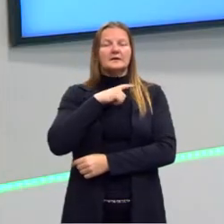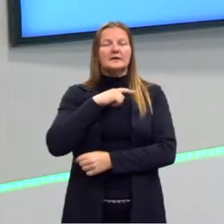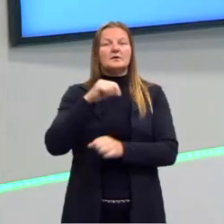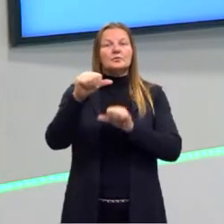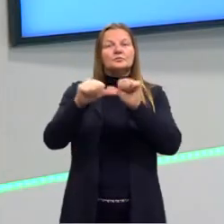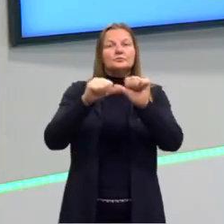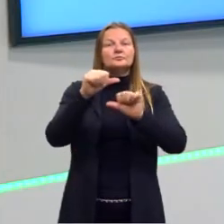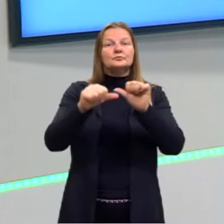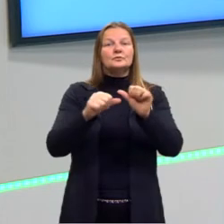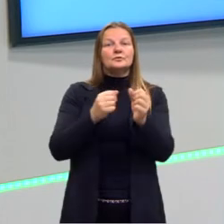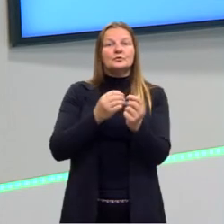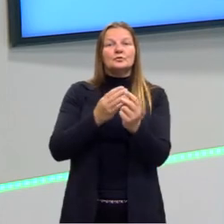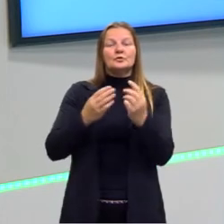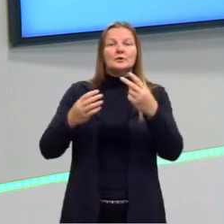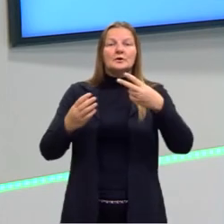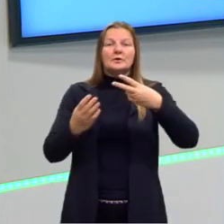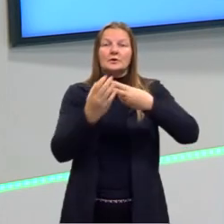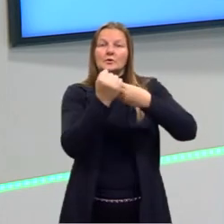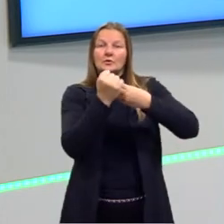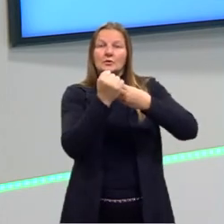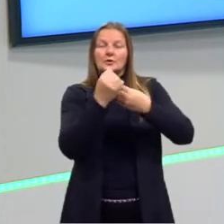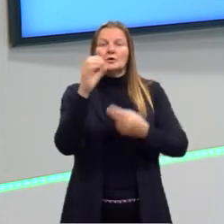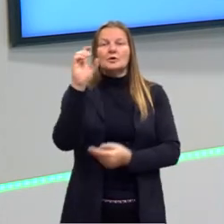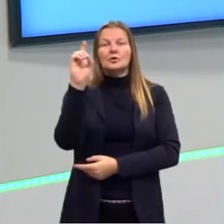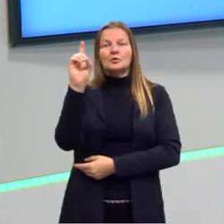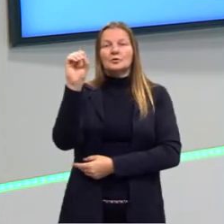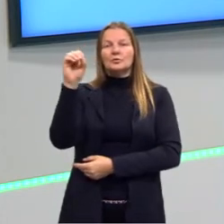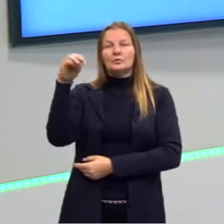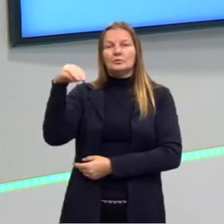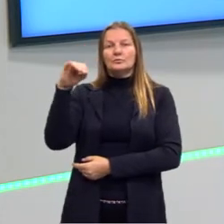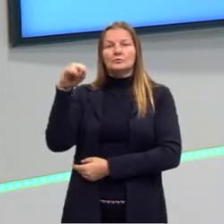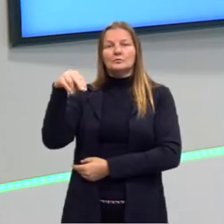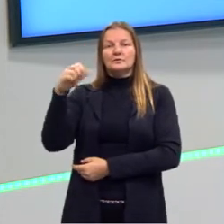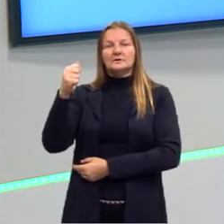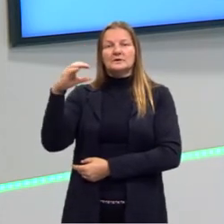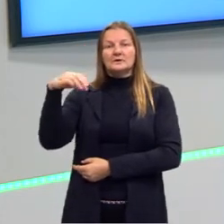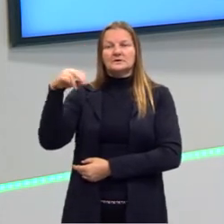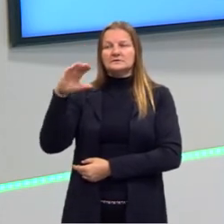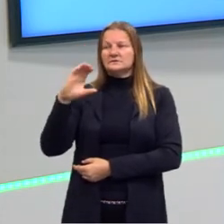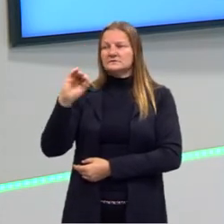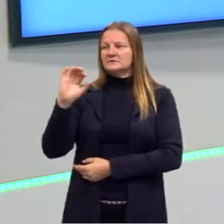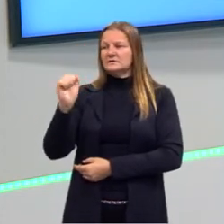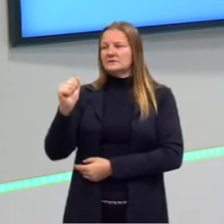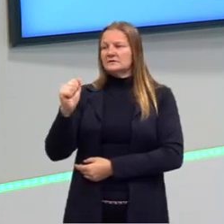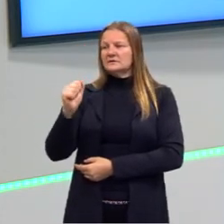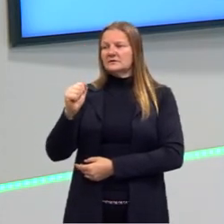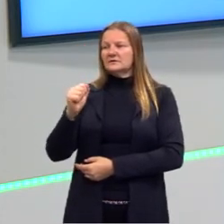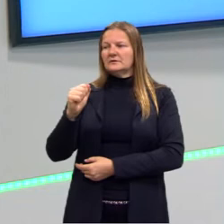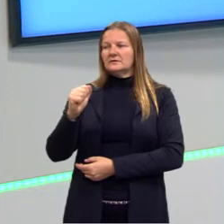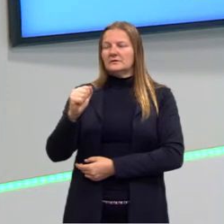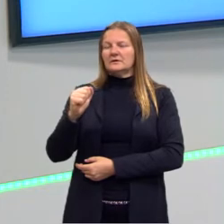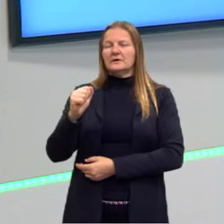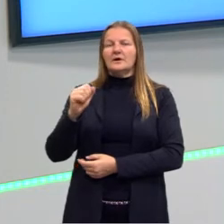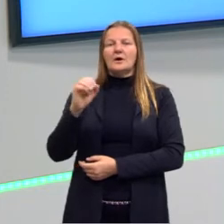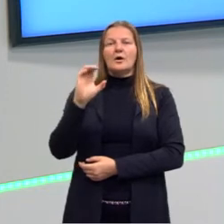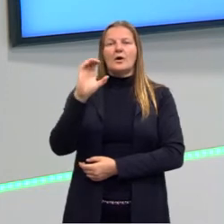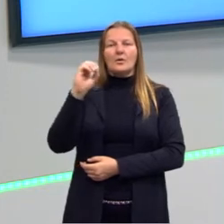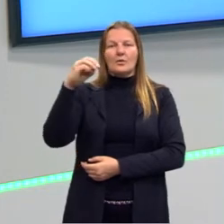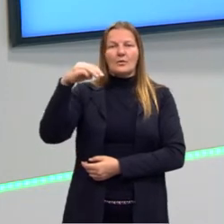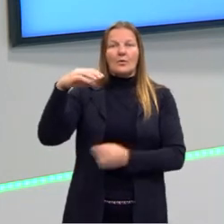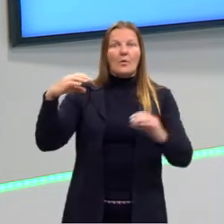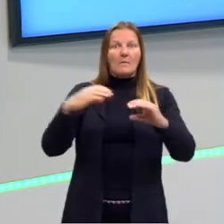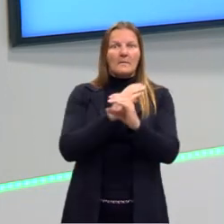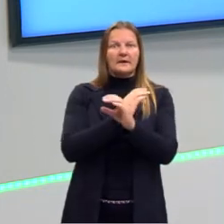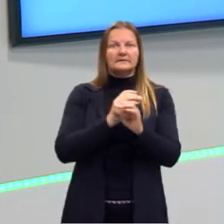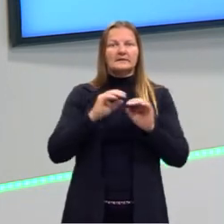de dominância completa tá que que acontece o gene dominante que é caracterizado